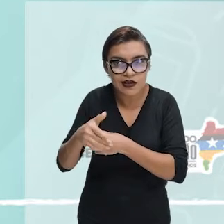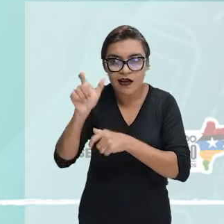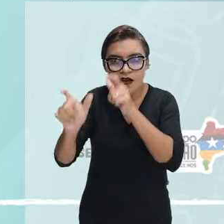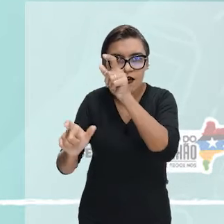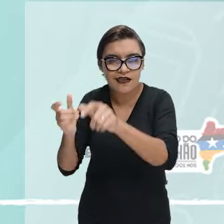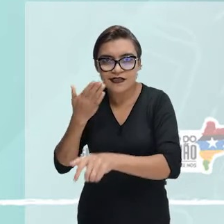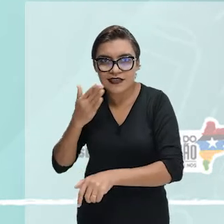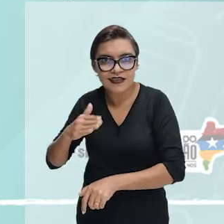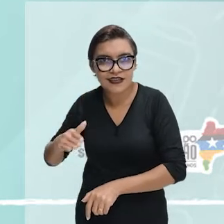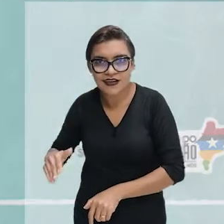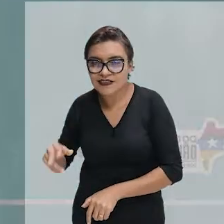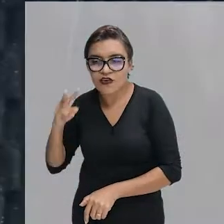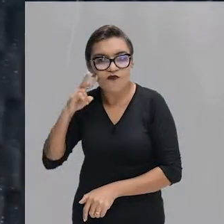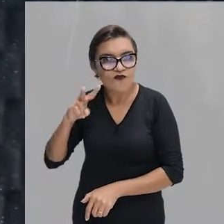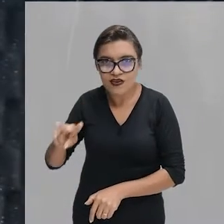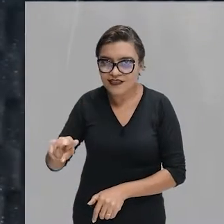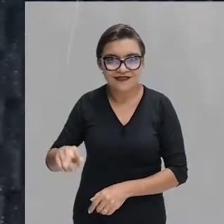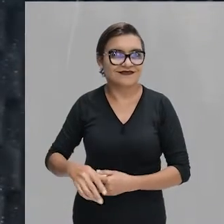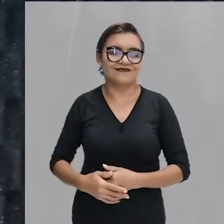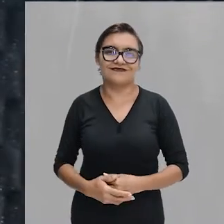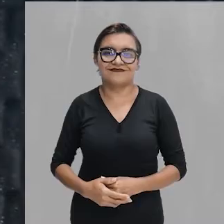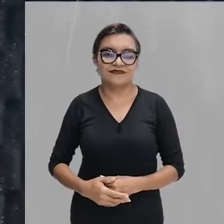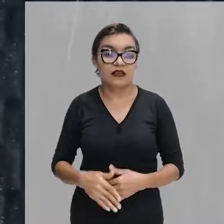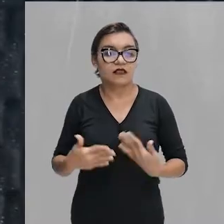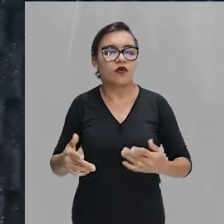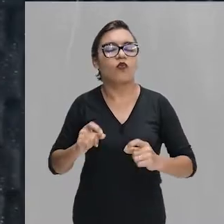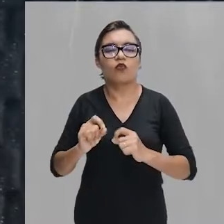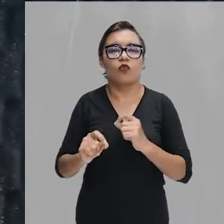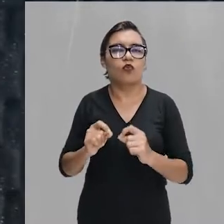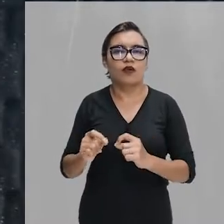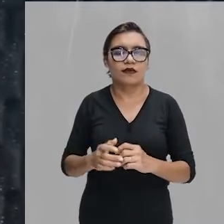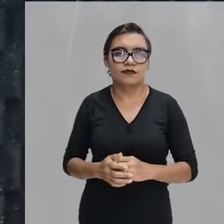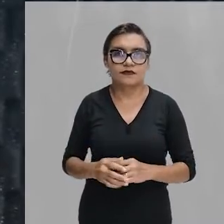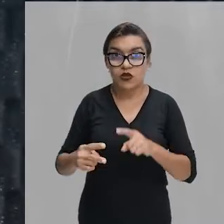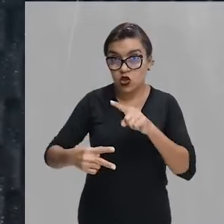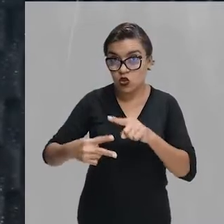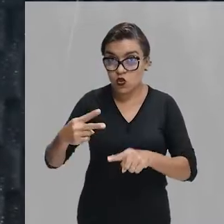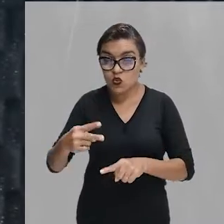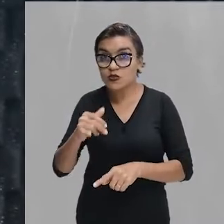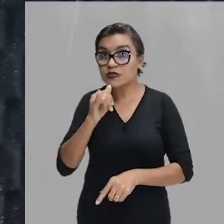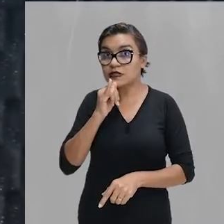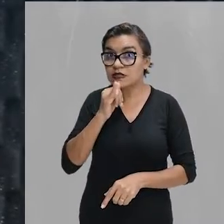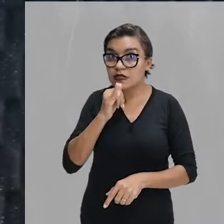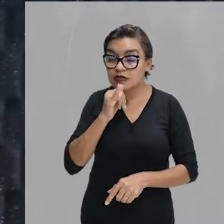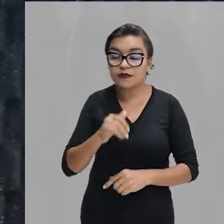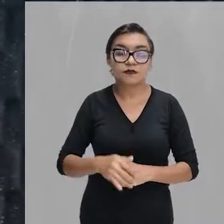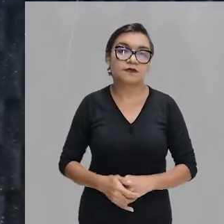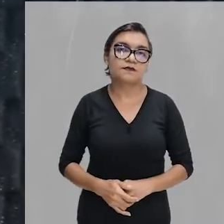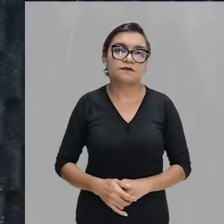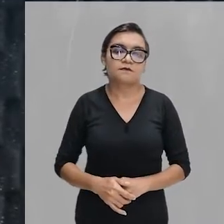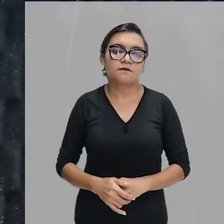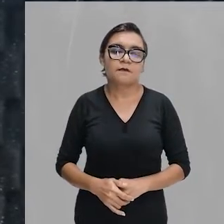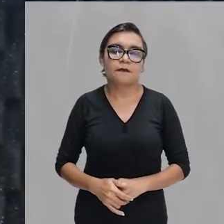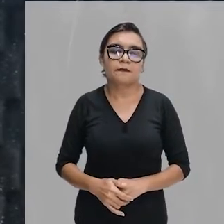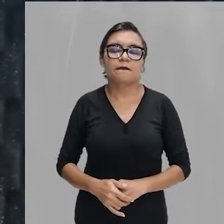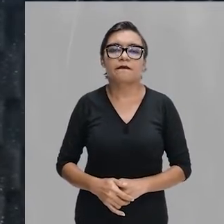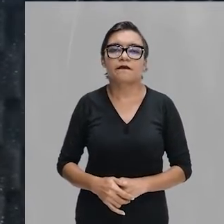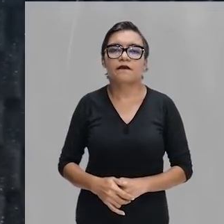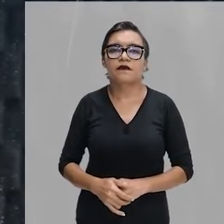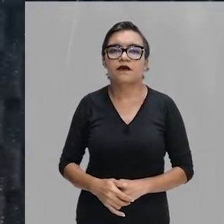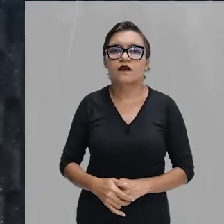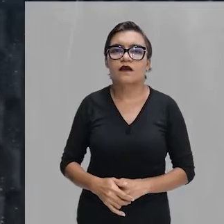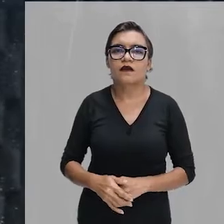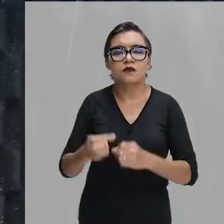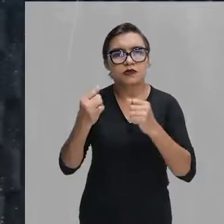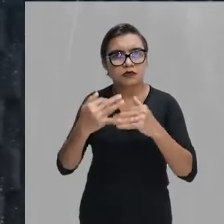as crianças não o vissem. Então, eu tenho aqui dois exemplos, tá? Aqui eu coloquei